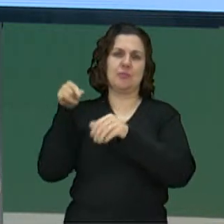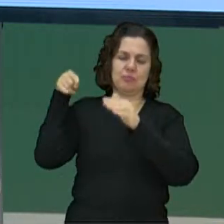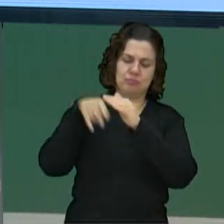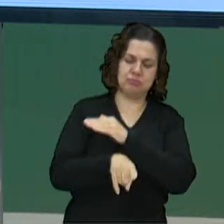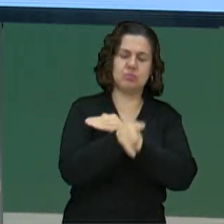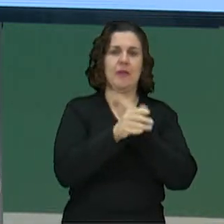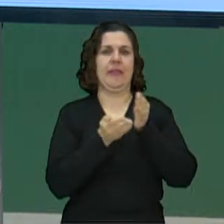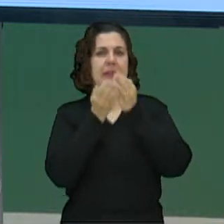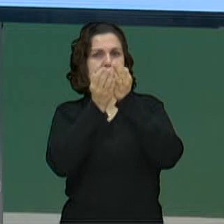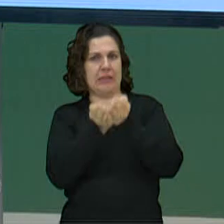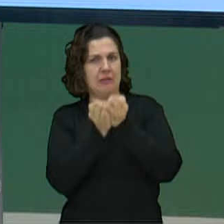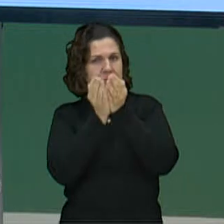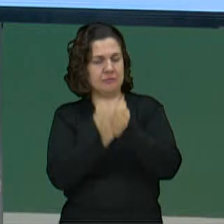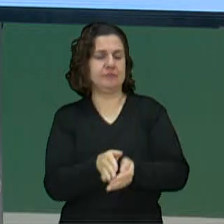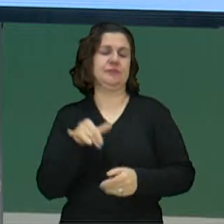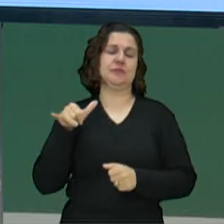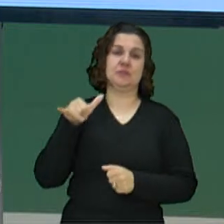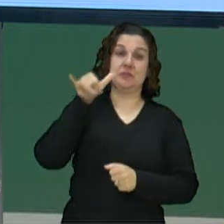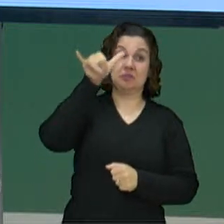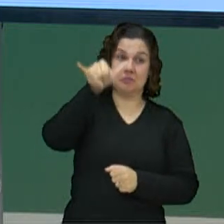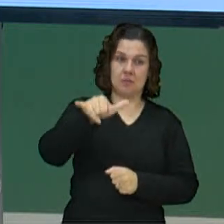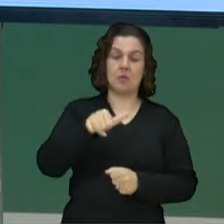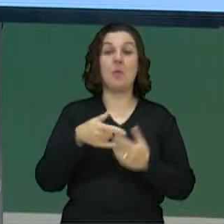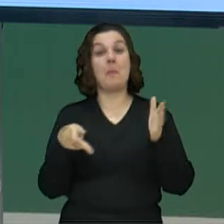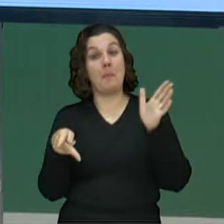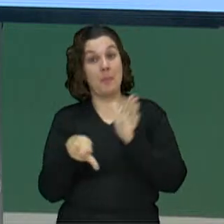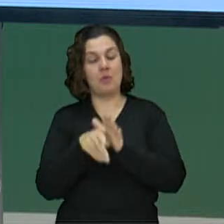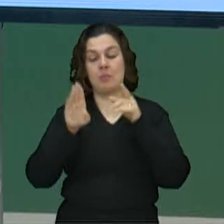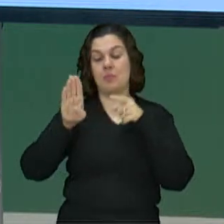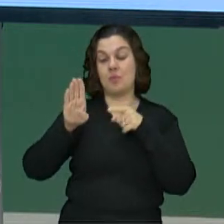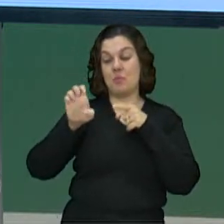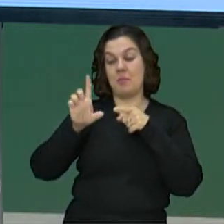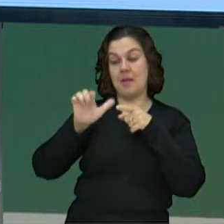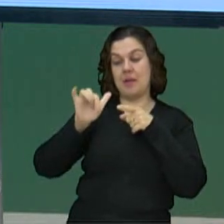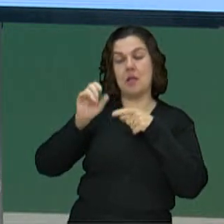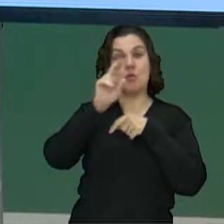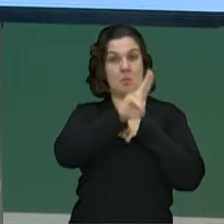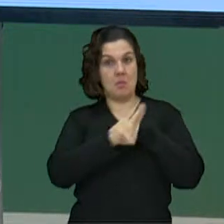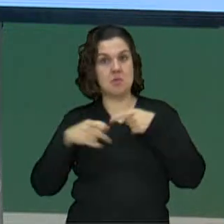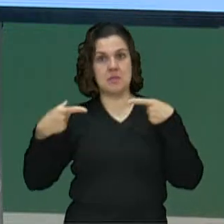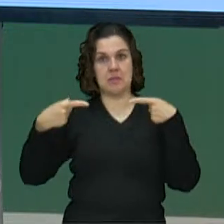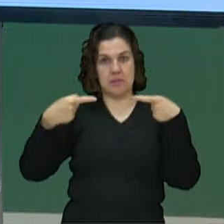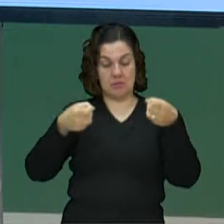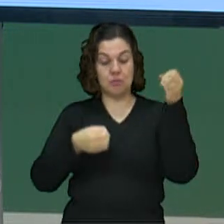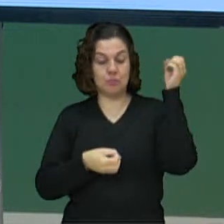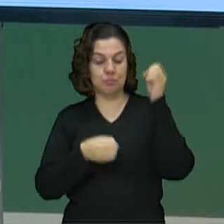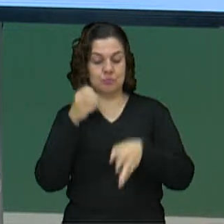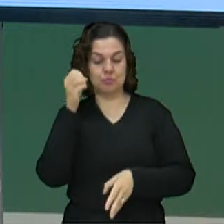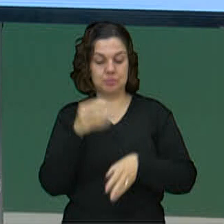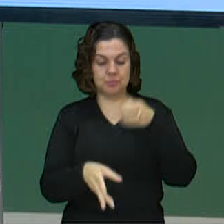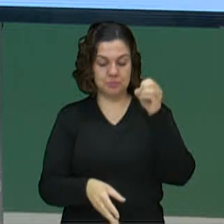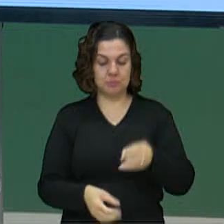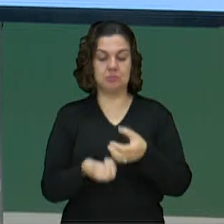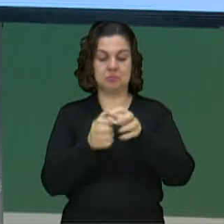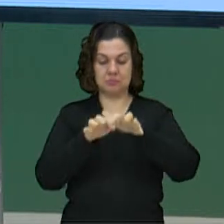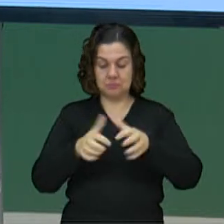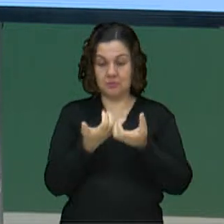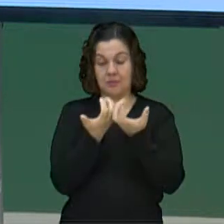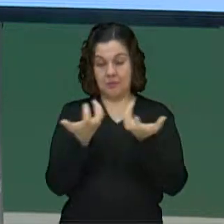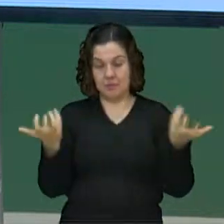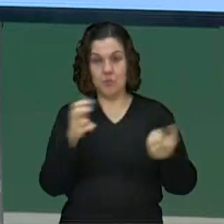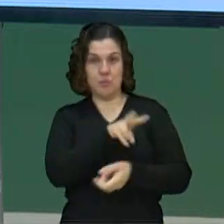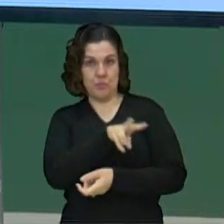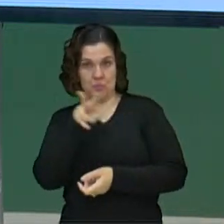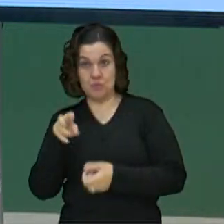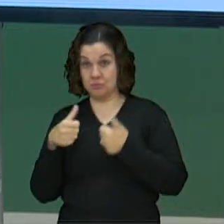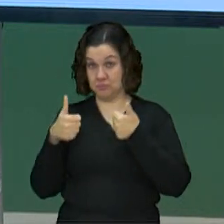navios, aviões, munições. Equipamentos bélicos que estão sendo semeados pelos campos, pelos